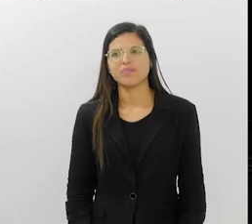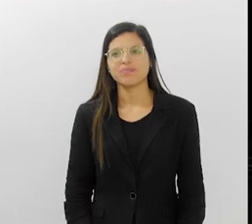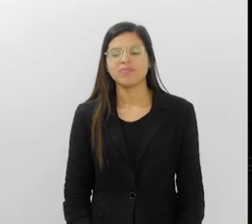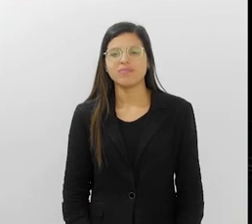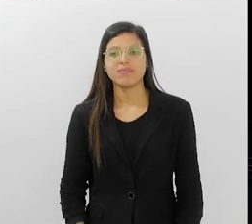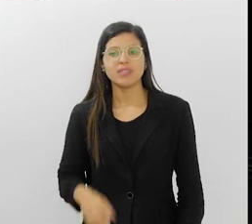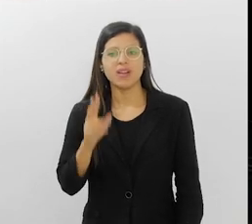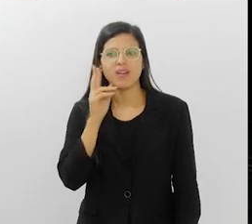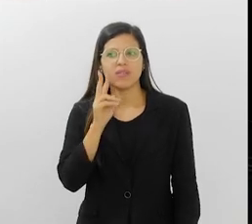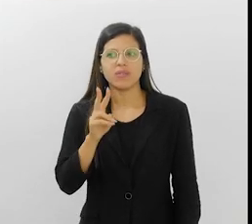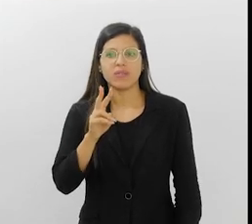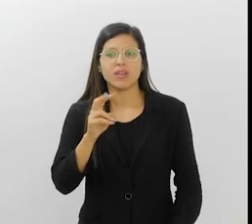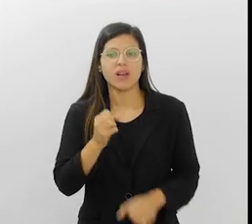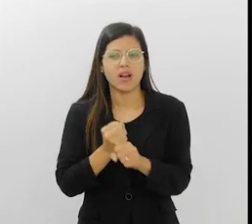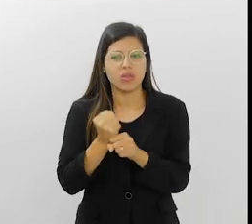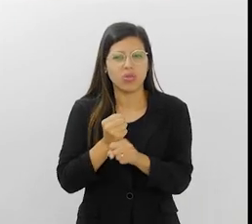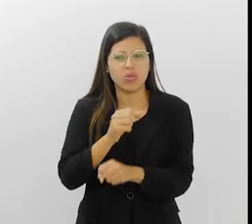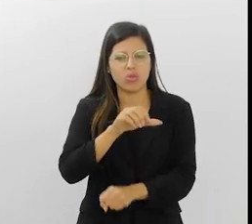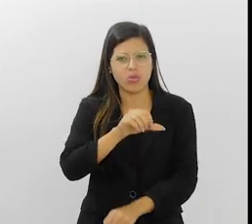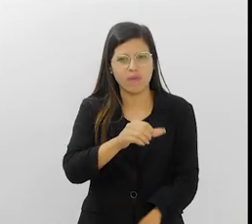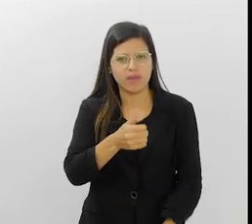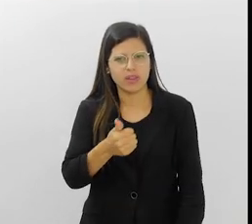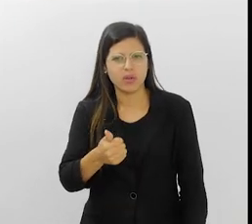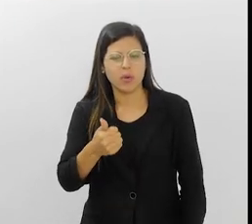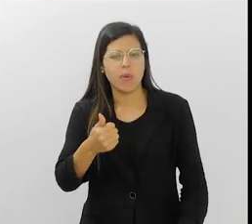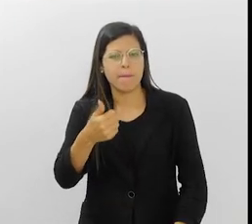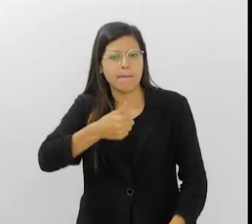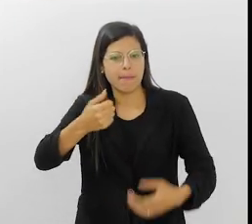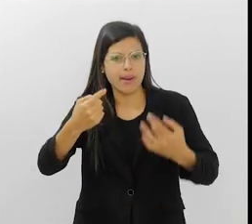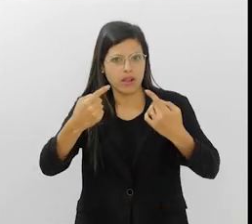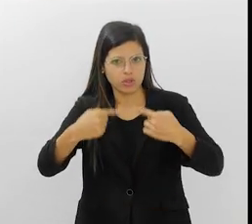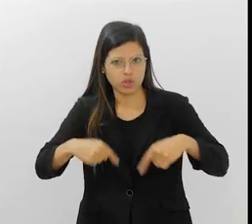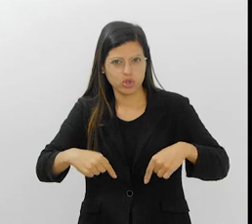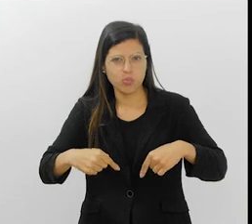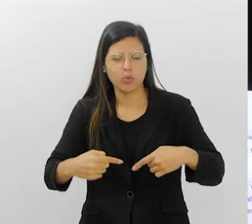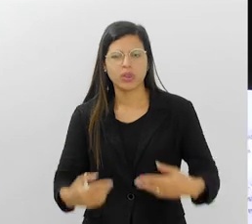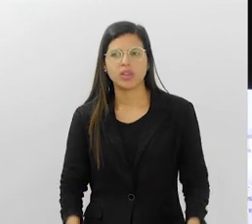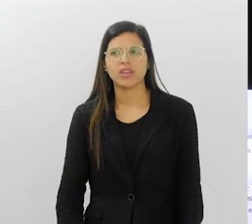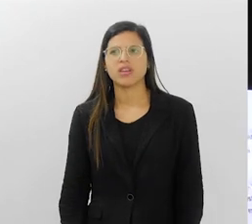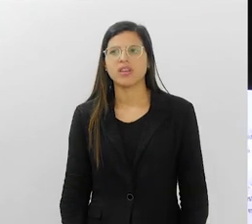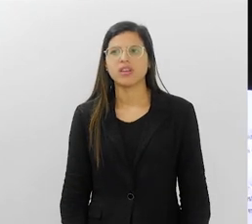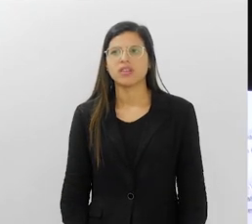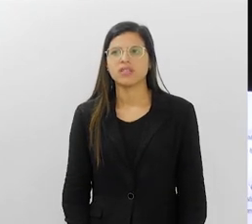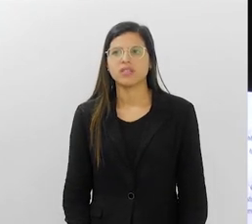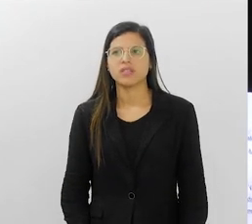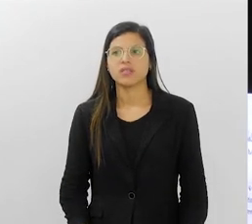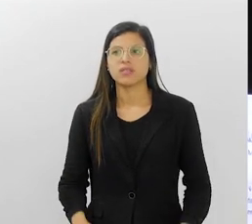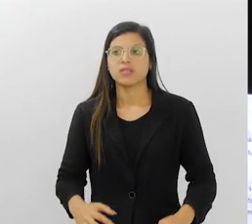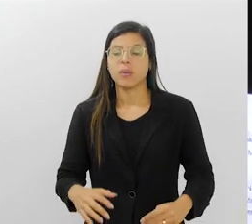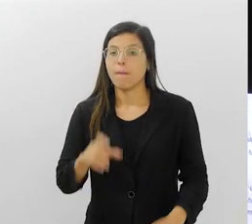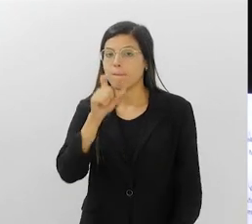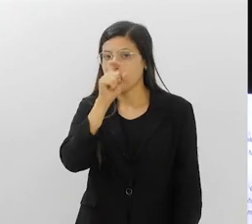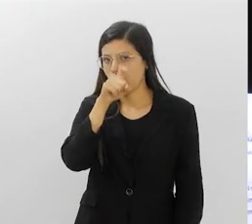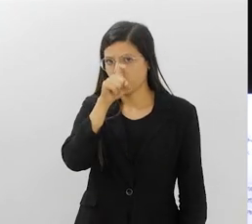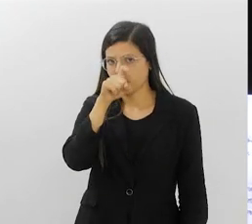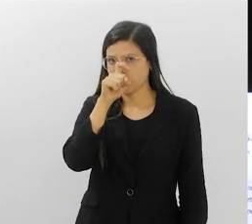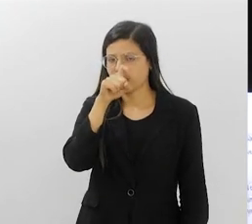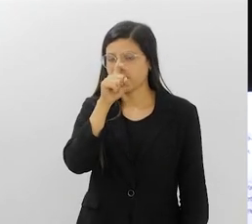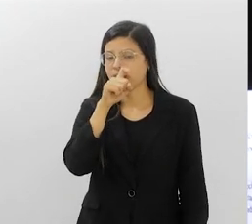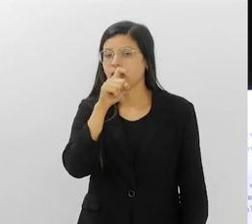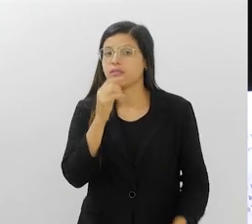em 91. Fala um pouco dessa primeira vez. 91 foi